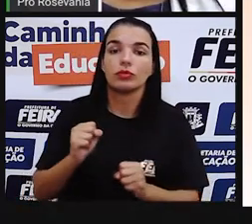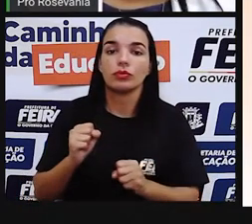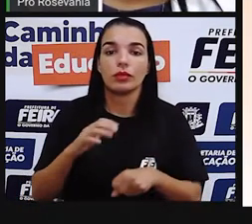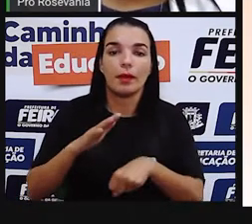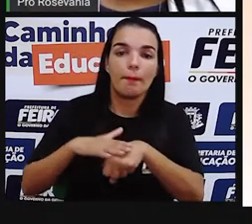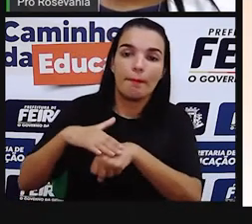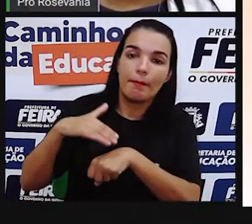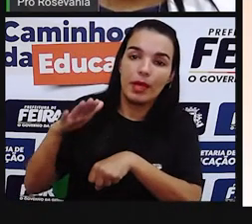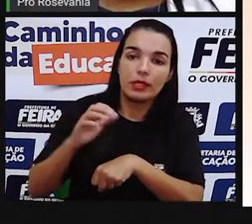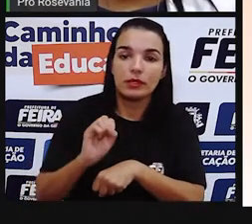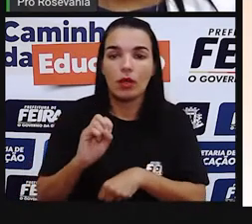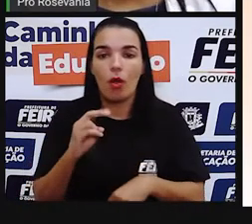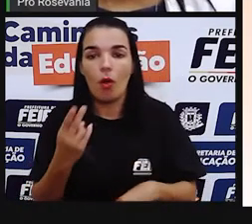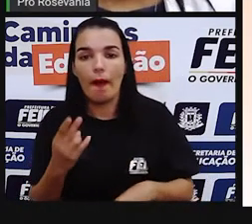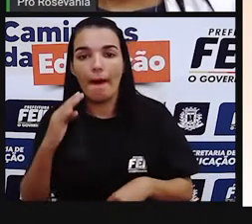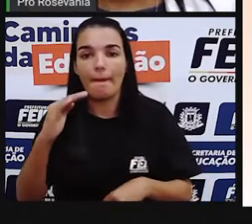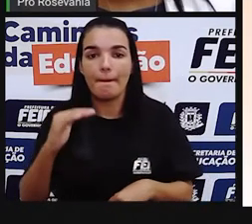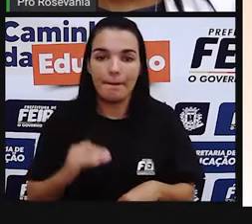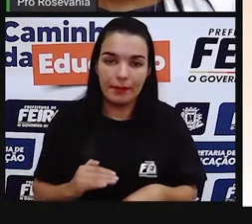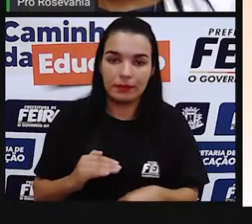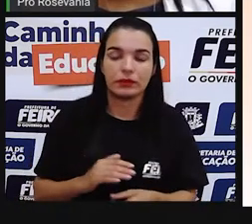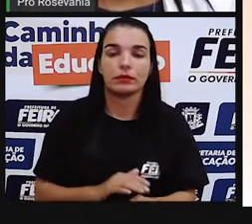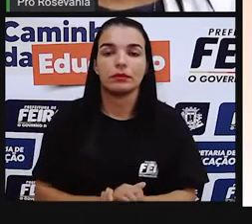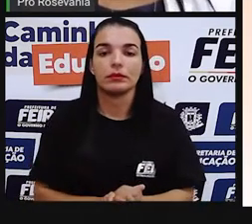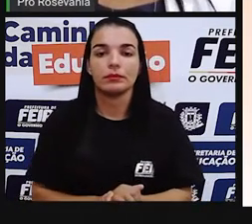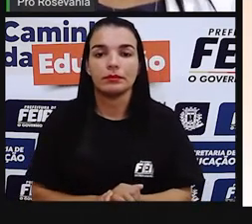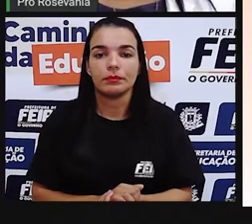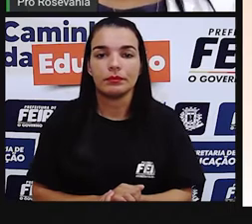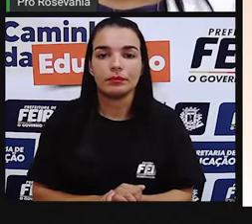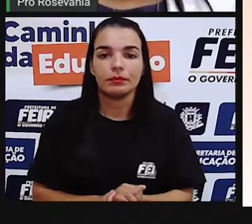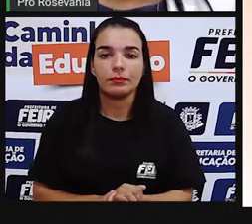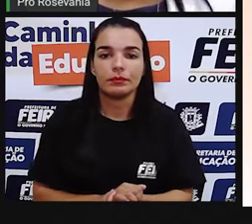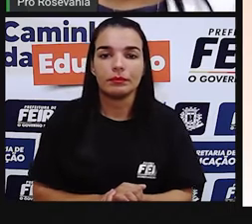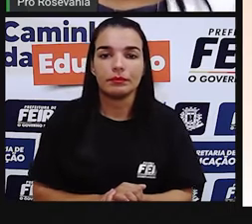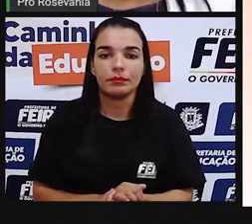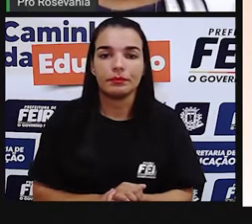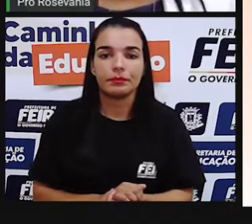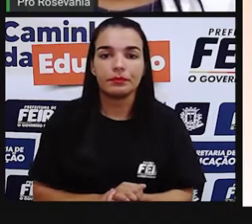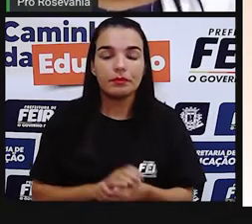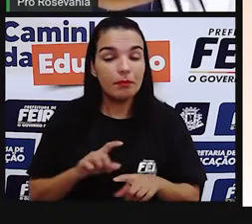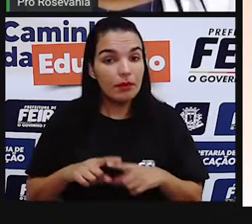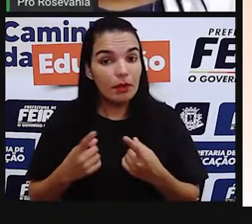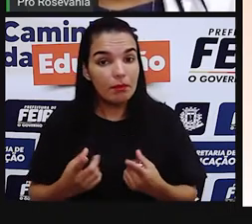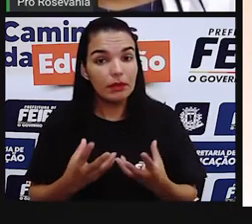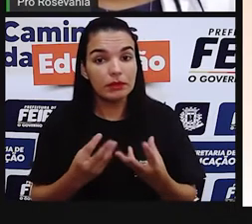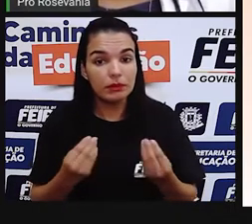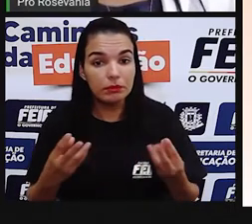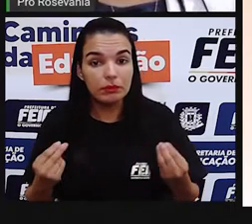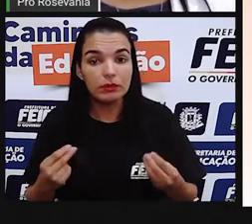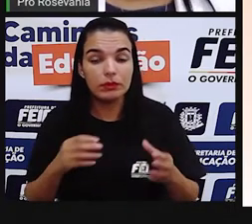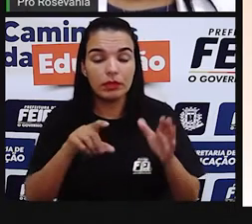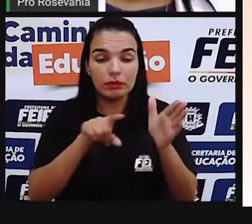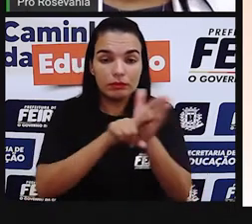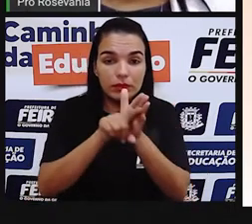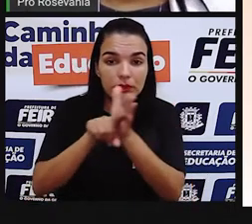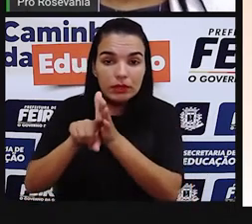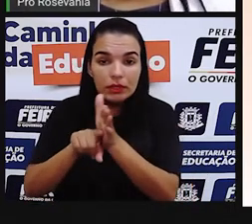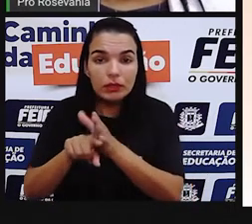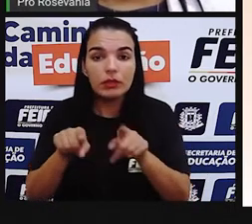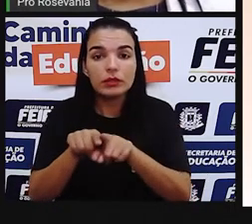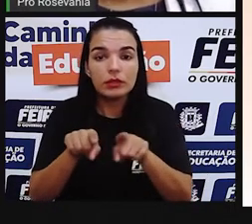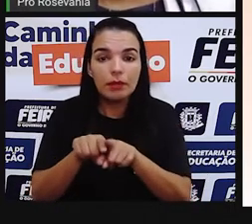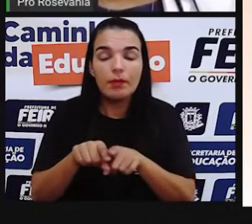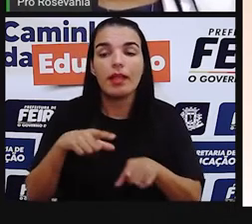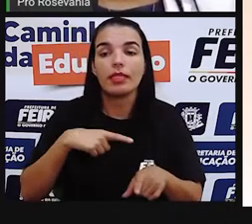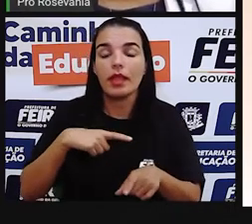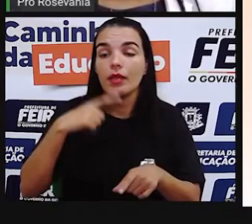que a desigualdade vai aumentar mais do que a gente já está agora. Mas muitos também contestam isso, falando sobre a questão dos